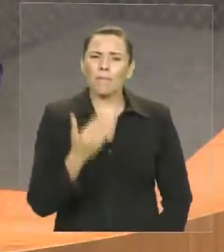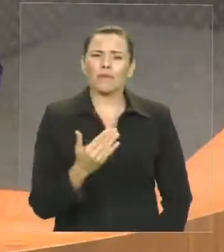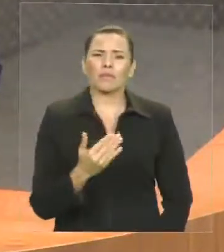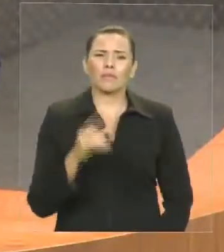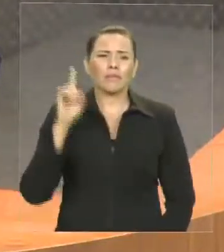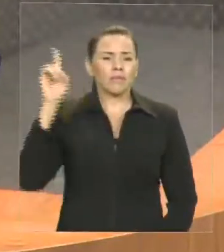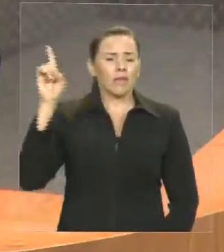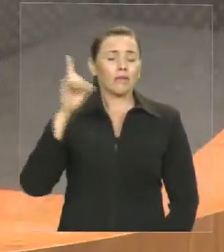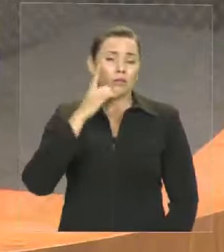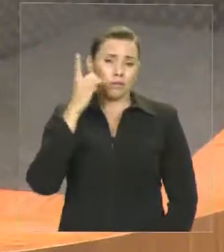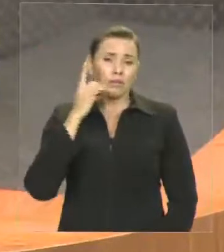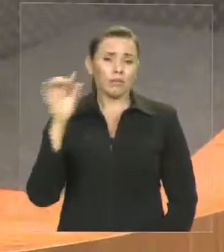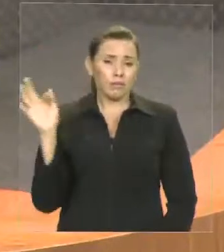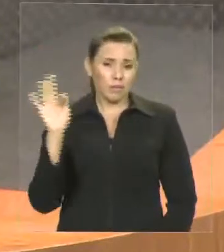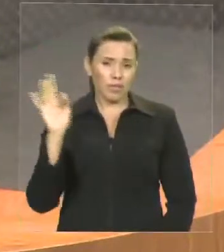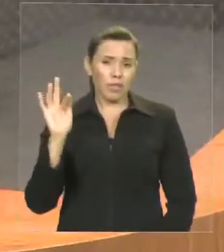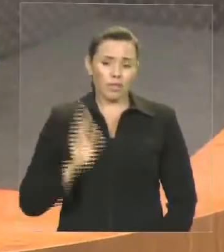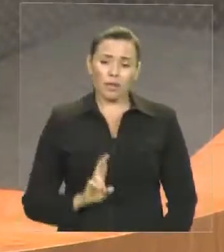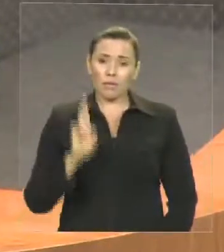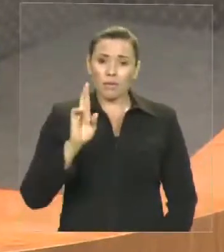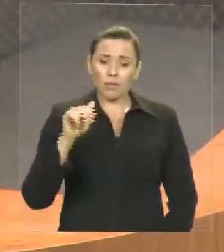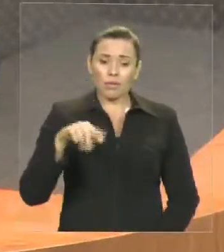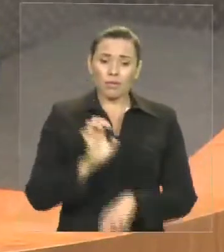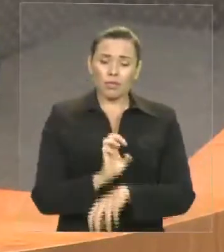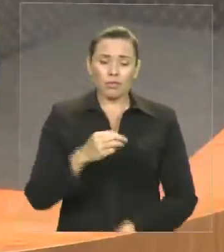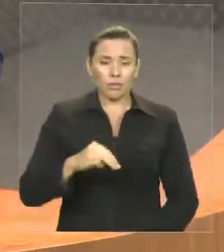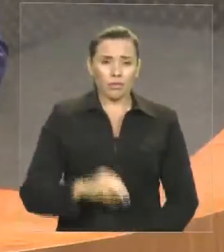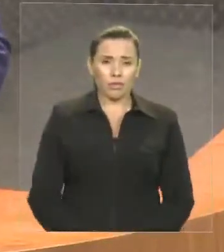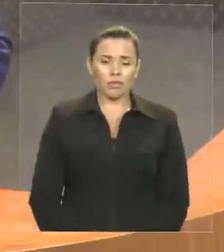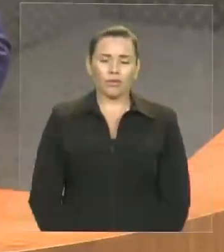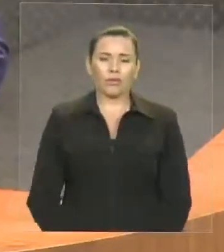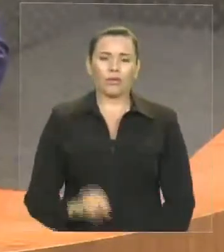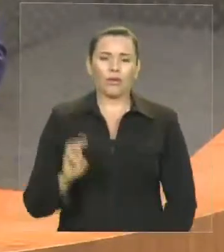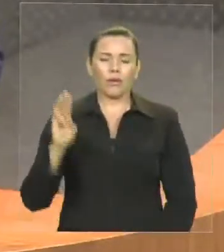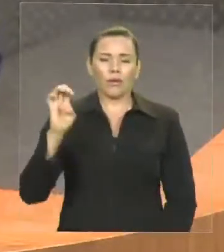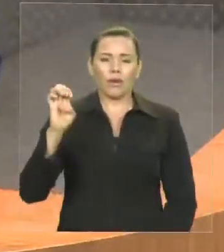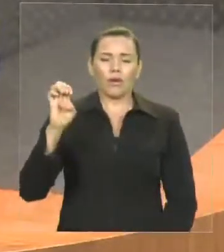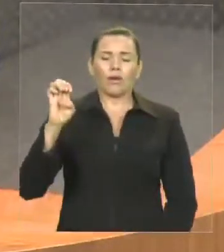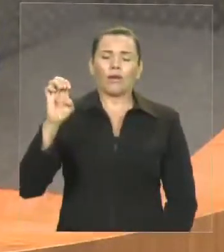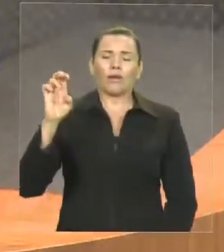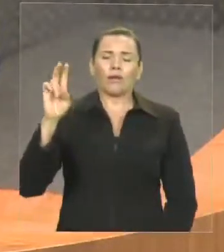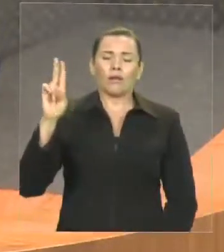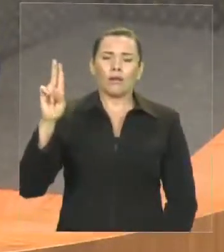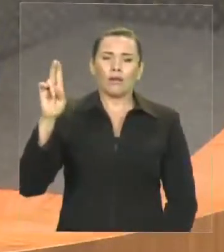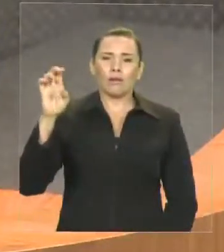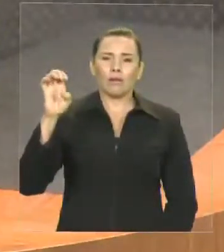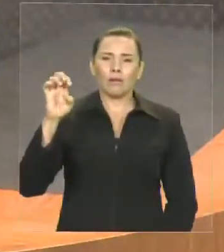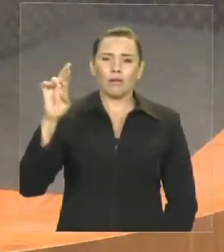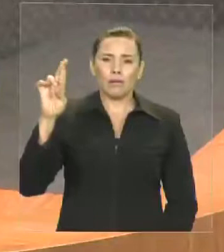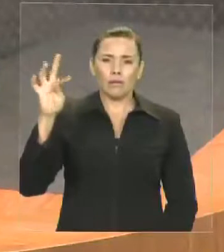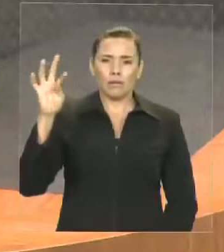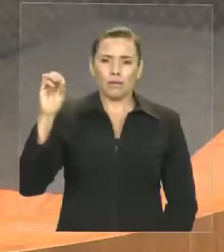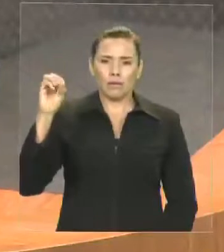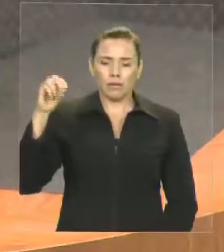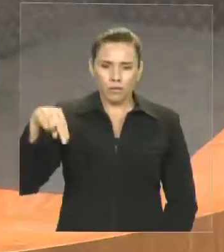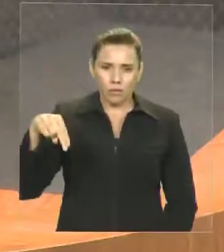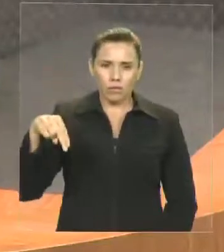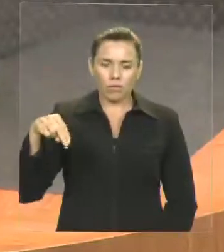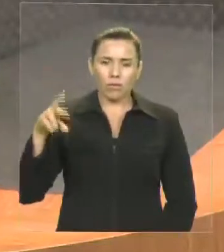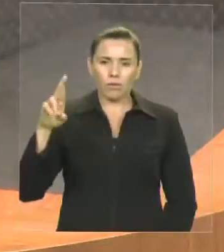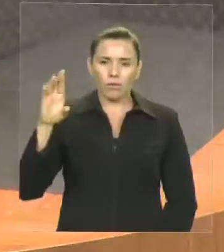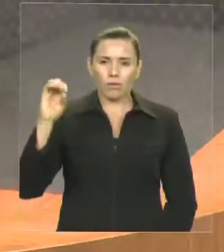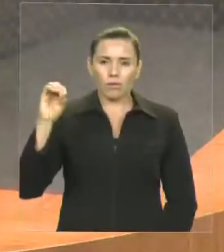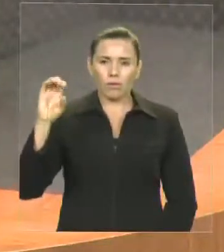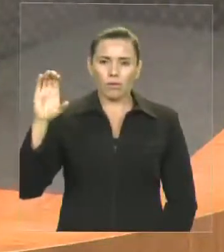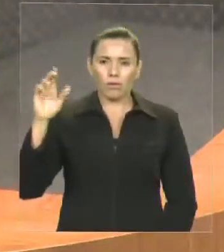as manifestações dos deputados Everton Rocha e Rubens Pereira Júnior, neste sentido, condenando esta queda no repasse do